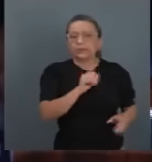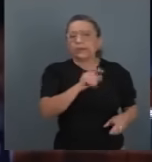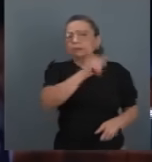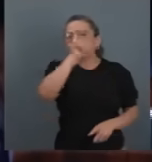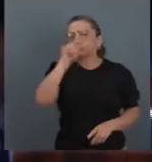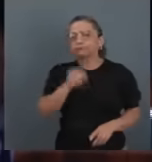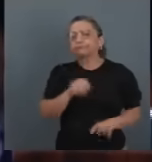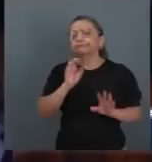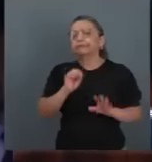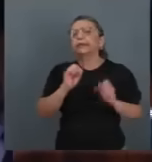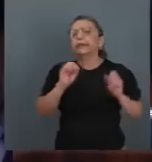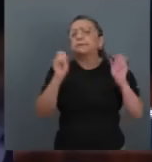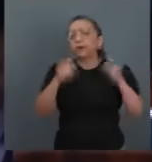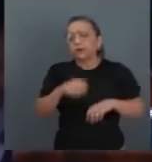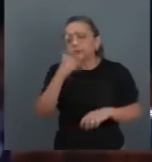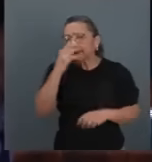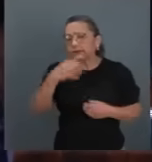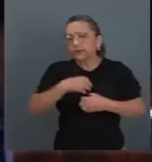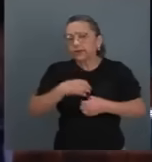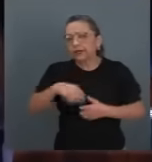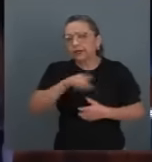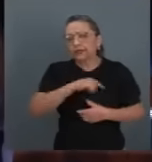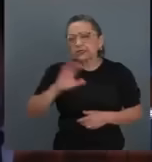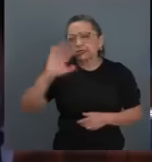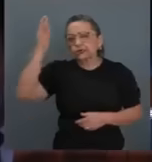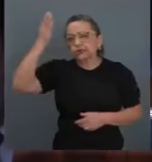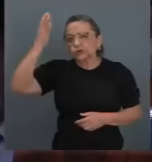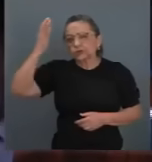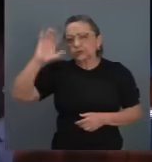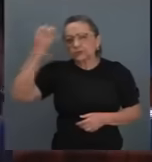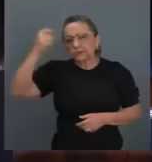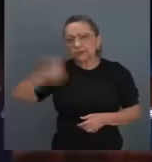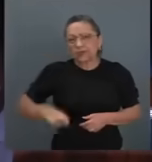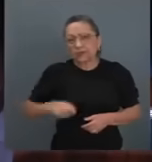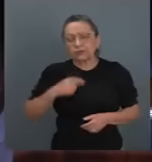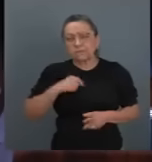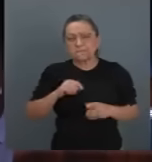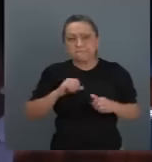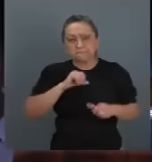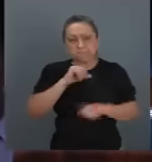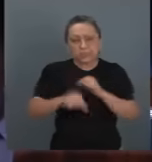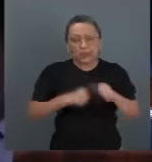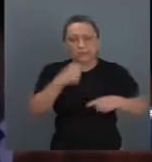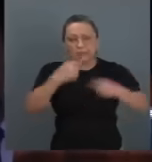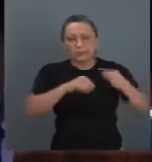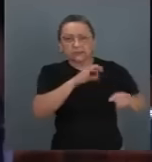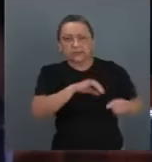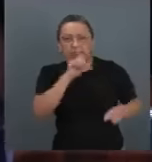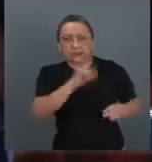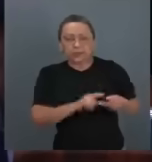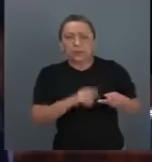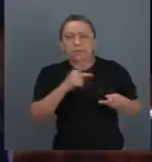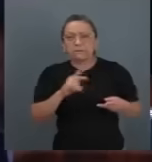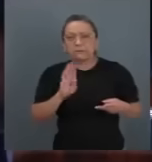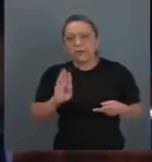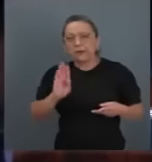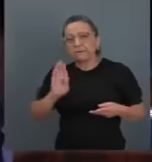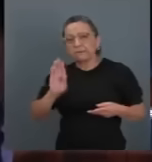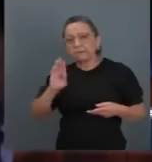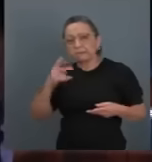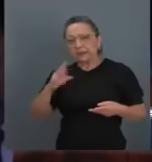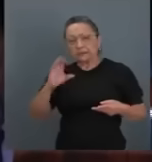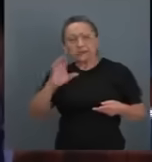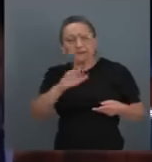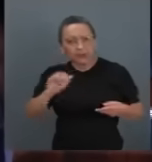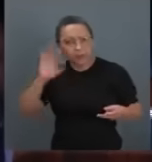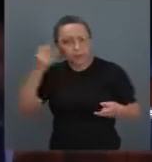fica é: quem pode achar que essa solução de mexer na política de salário mínimo e no BPC iria resolver